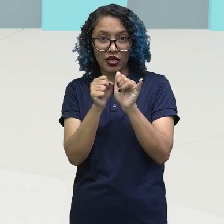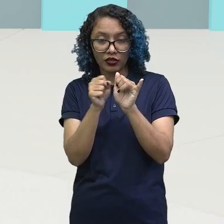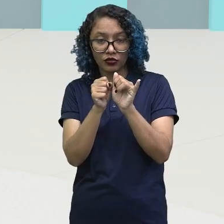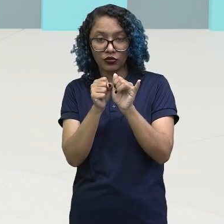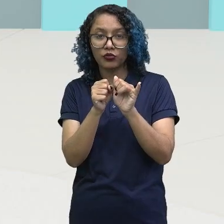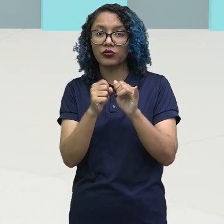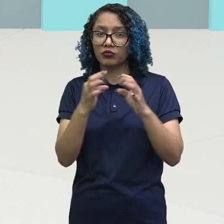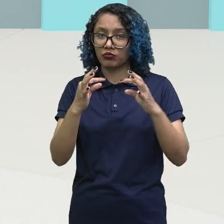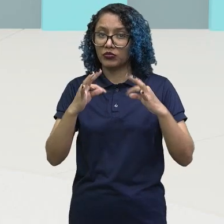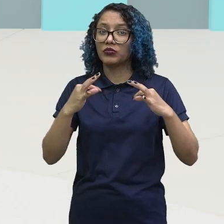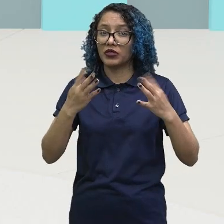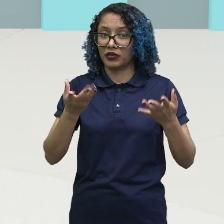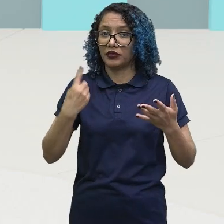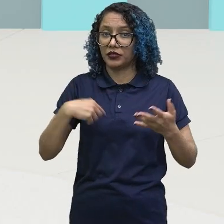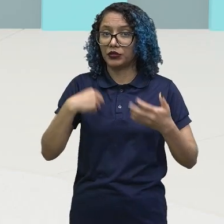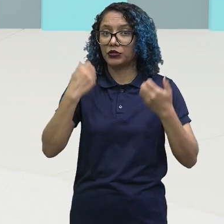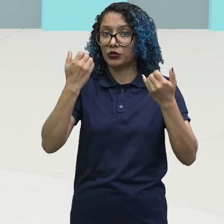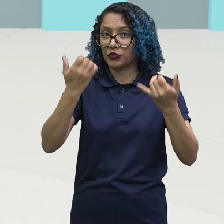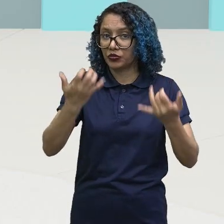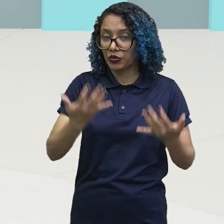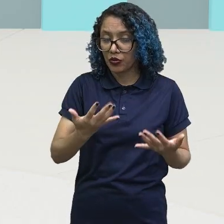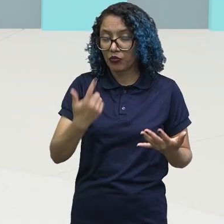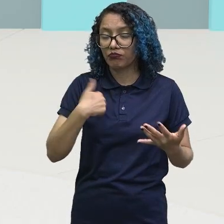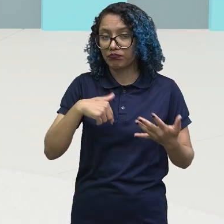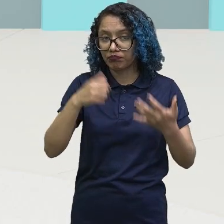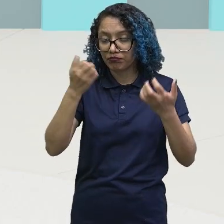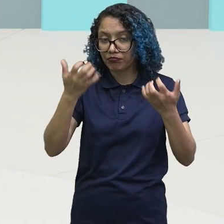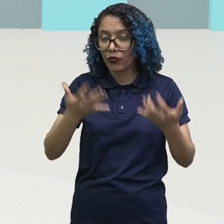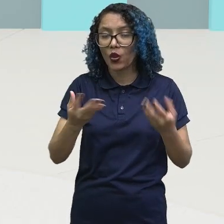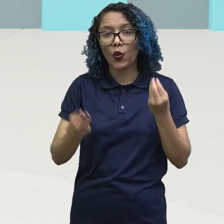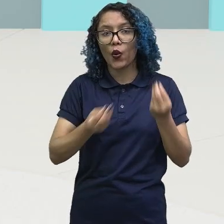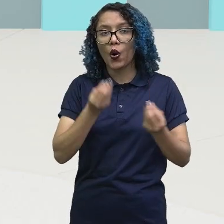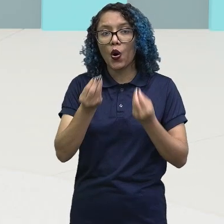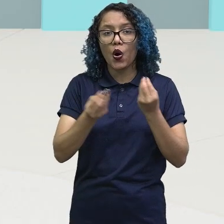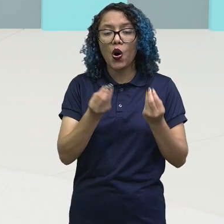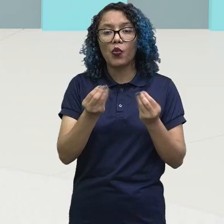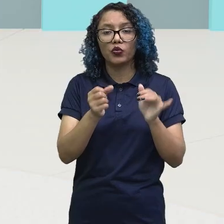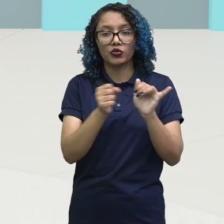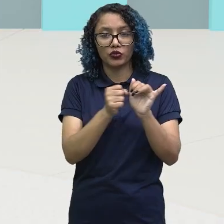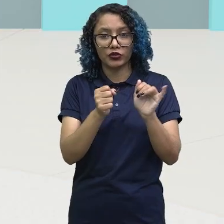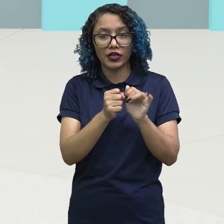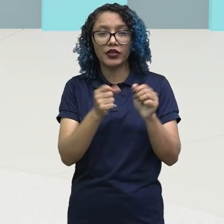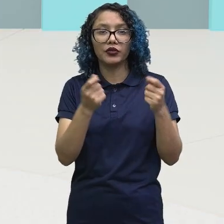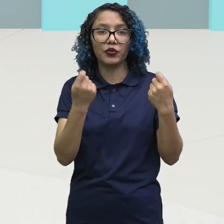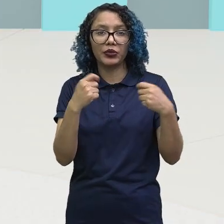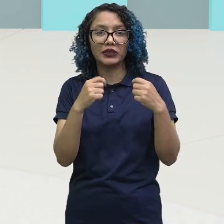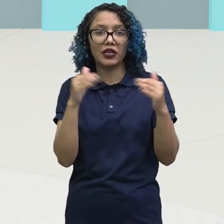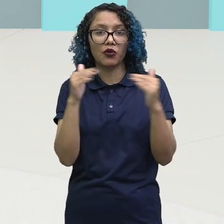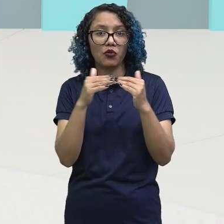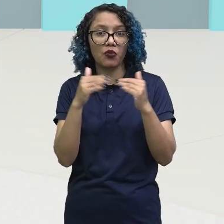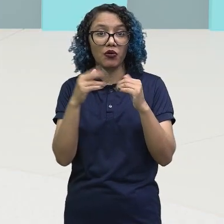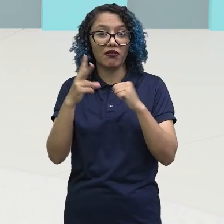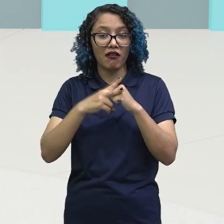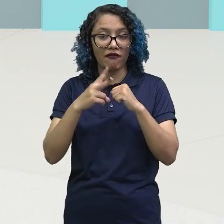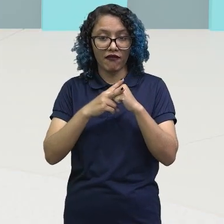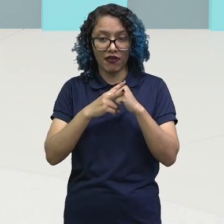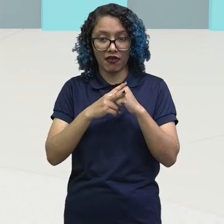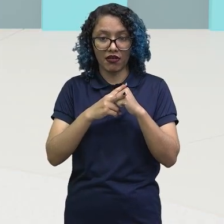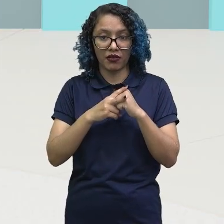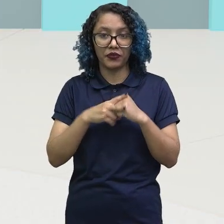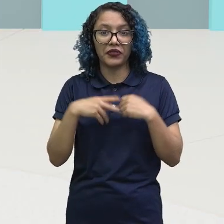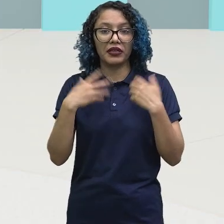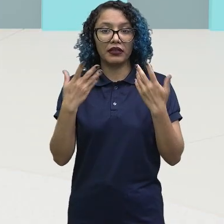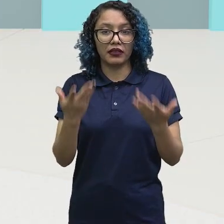esses casos aqui, né, de como que o sujeito, ele concorda com o verbo. Então, a partir de agora, né, a